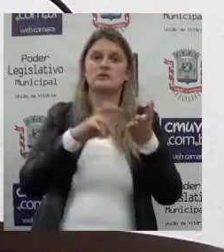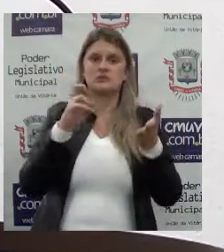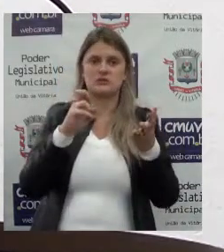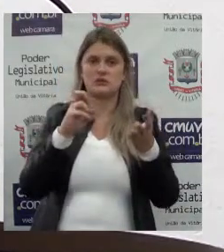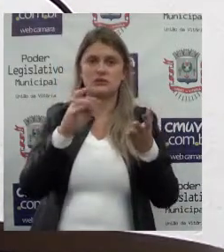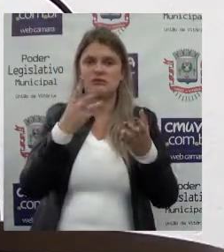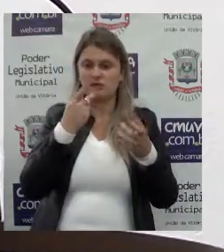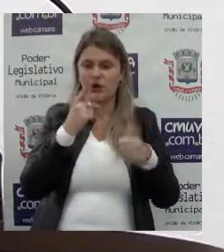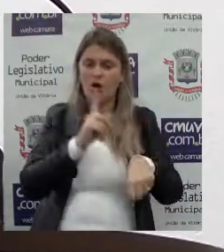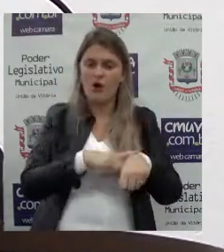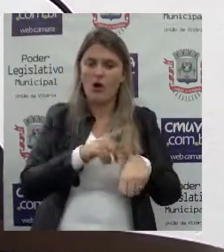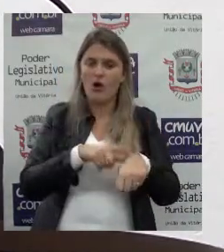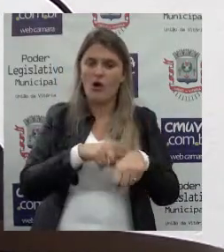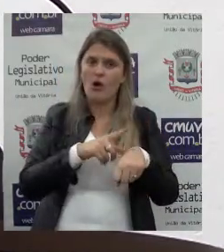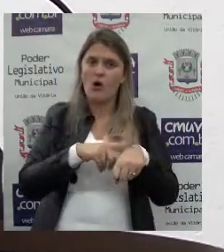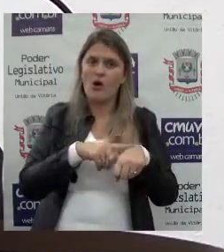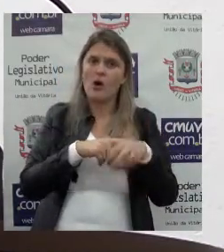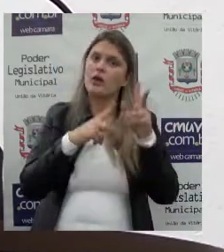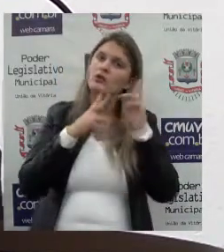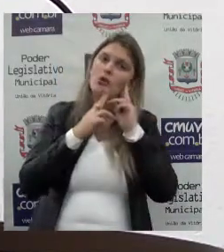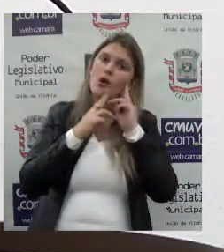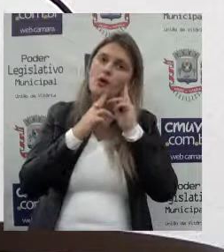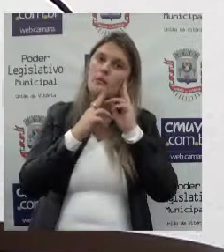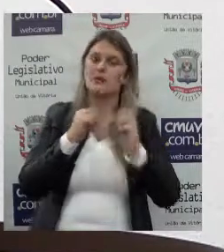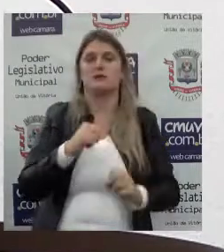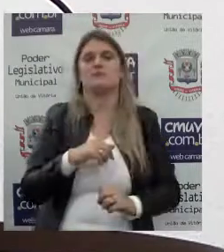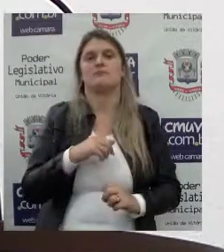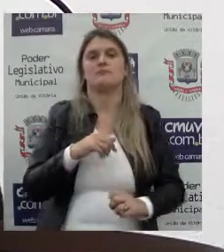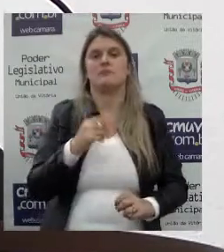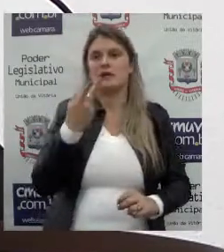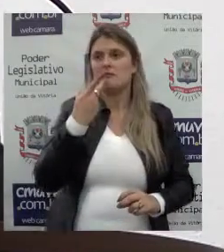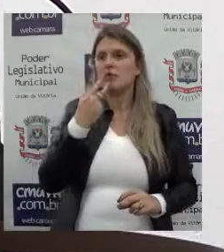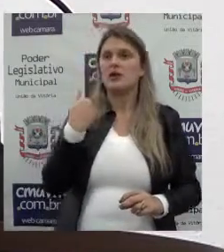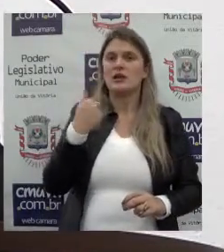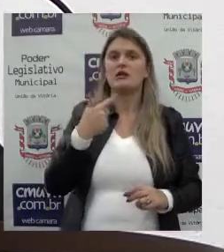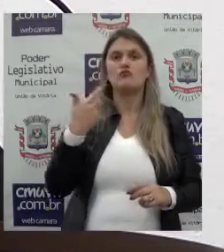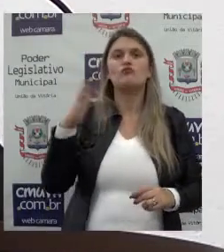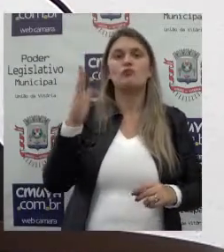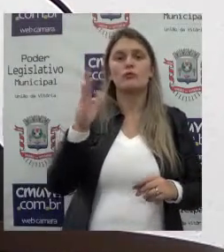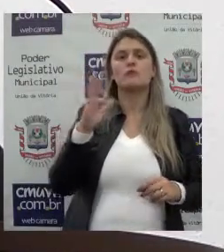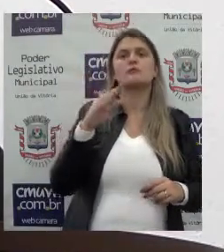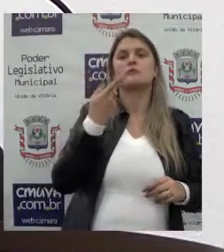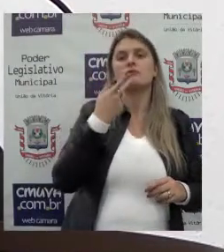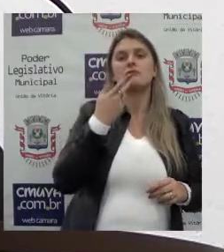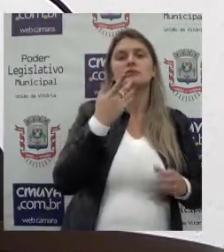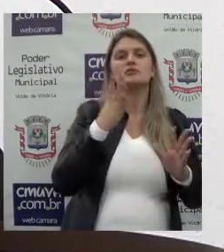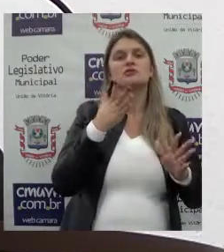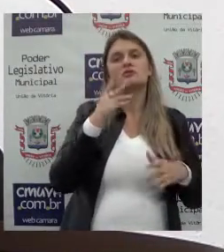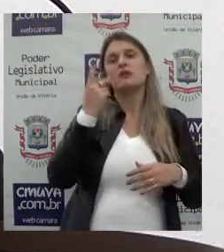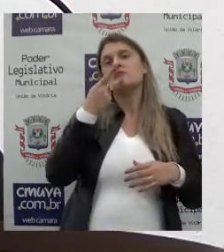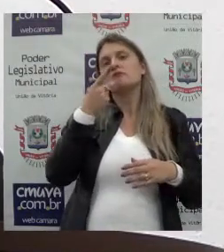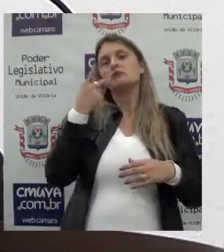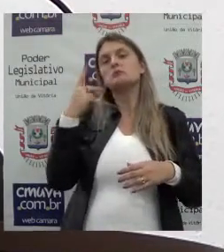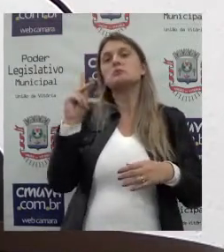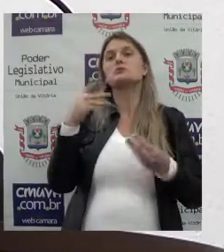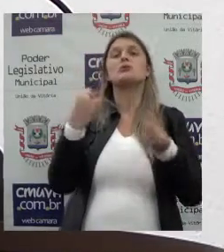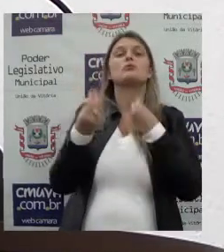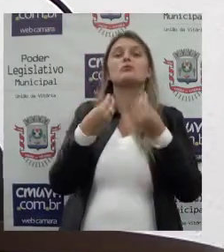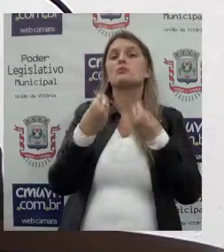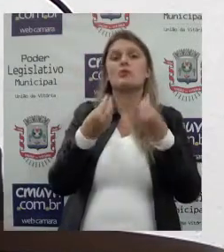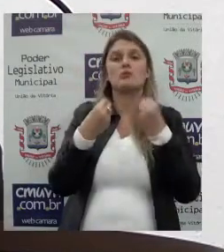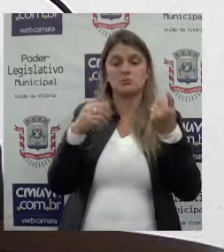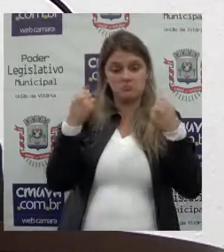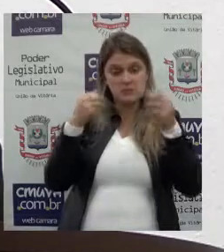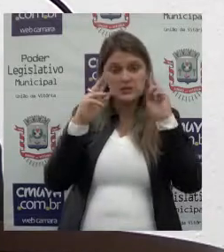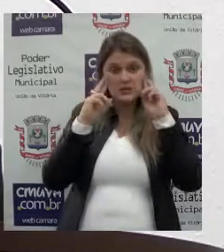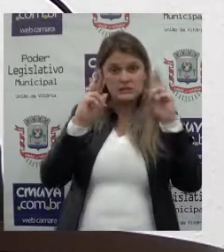amanhã cedo. Daí uma pessoa que não era criança falou assim, está na hora de velha dormir. Daí eu peguei no tranco, né? Daí já deu porcaria, chamei a viatura e já deu